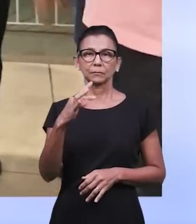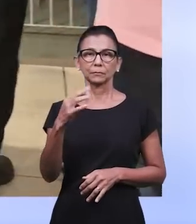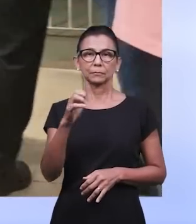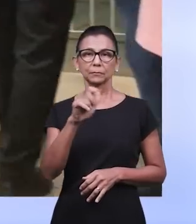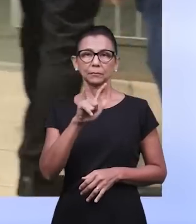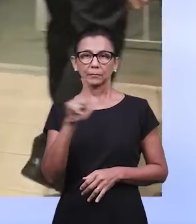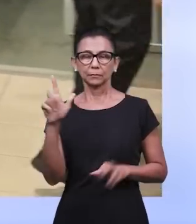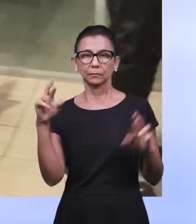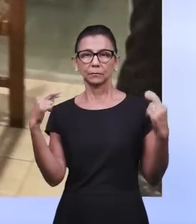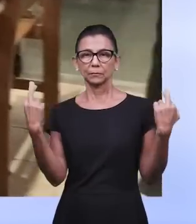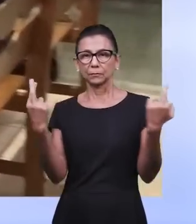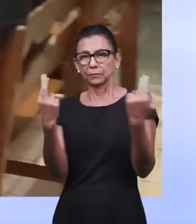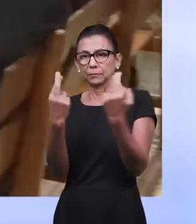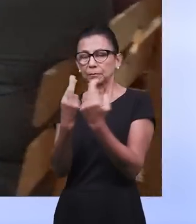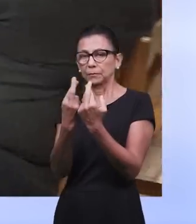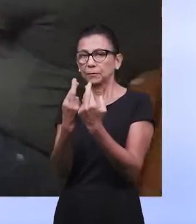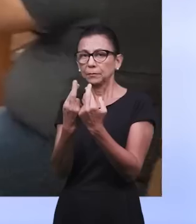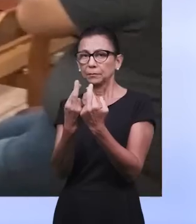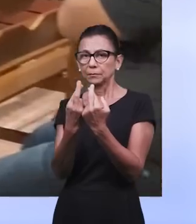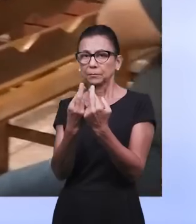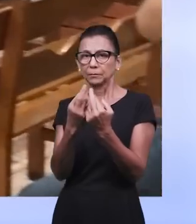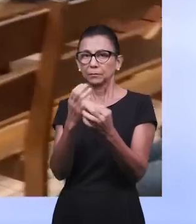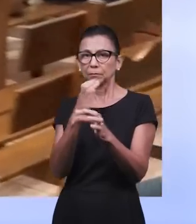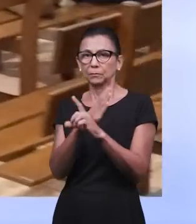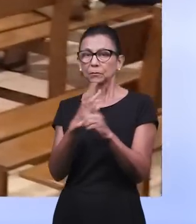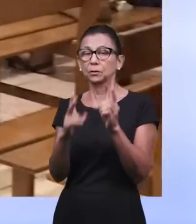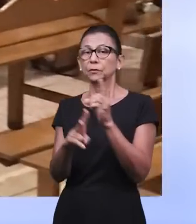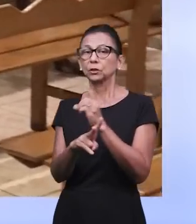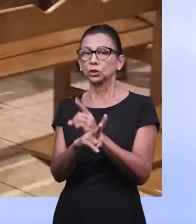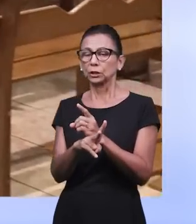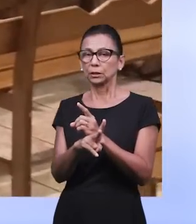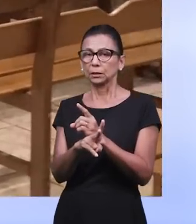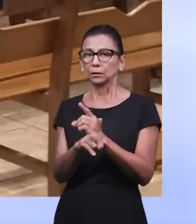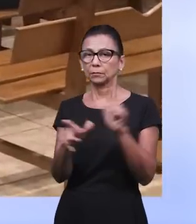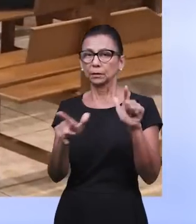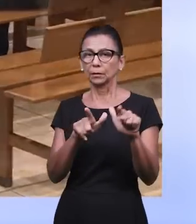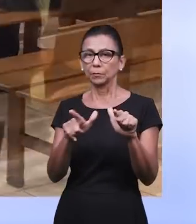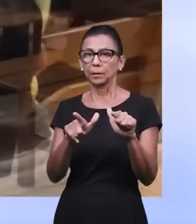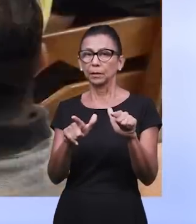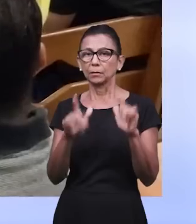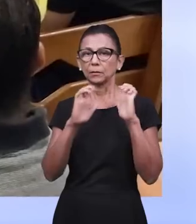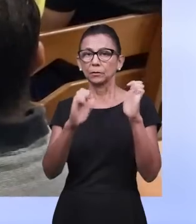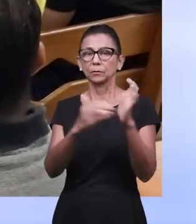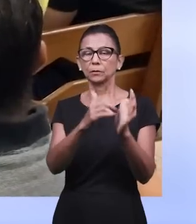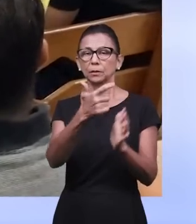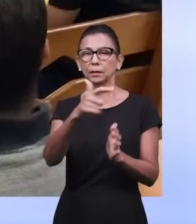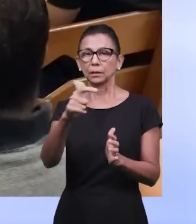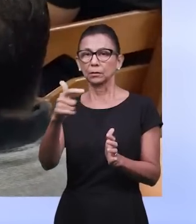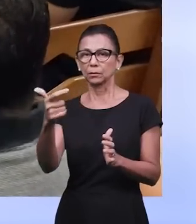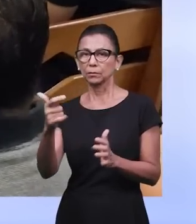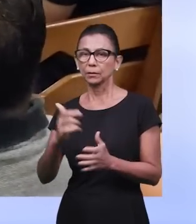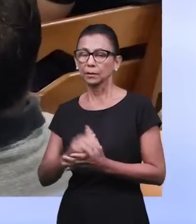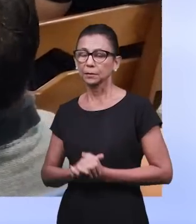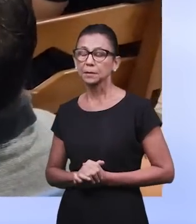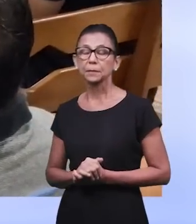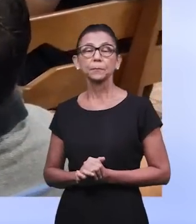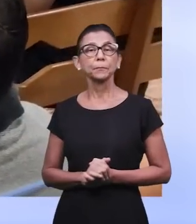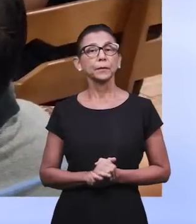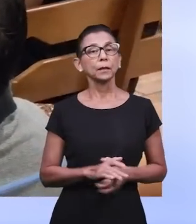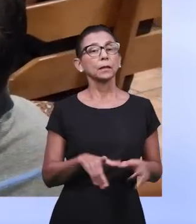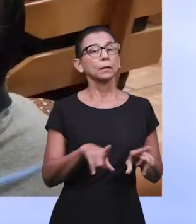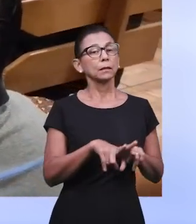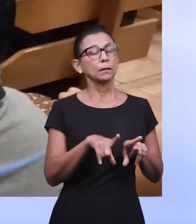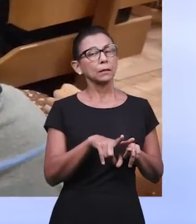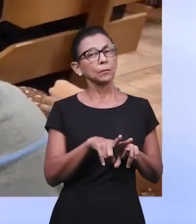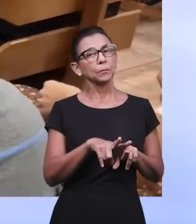na ICM Mirassol para uma vigília do trabalho Evangelho Sem Fronteiras. Além de buscar poder dos altos céus para a realização dessas